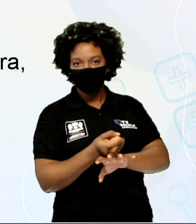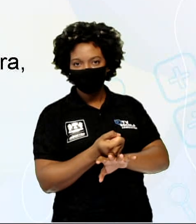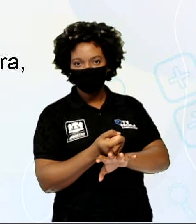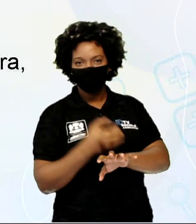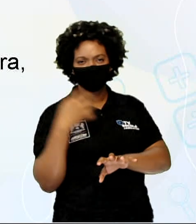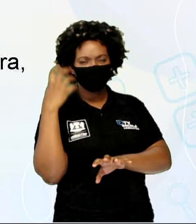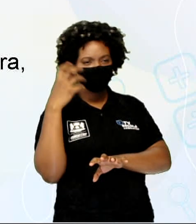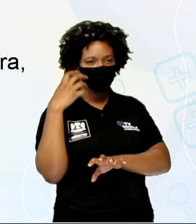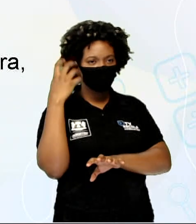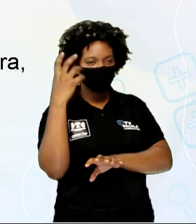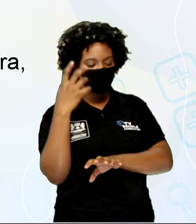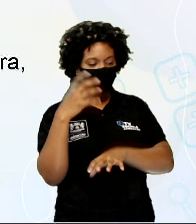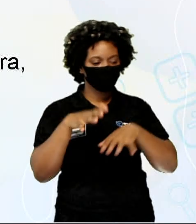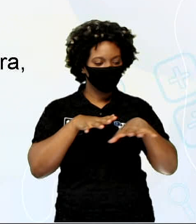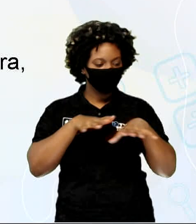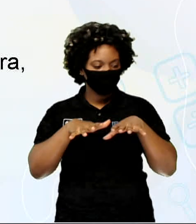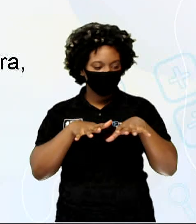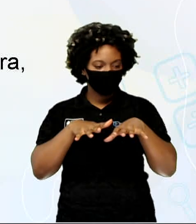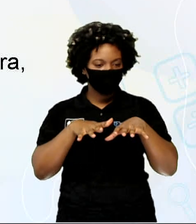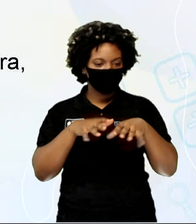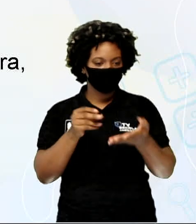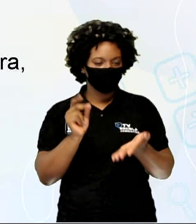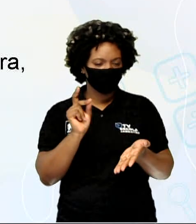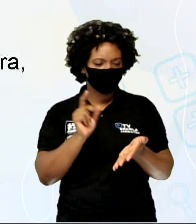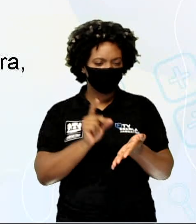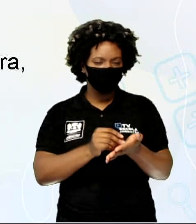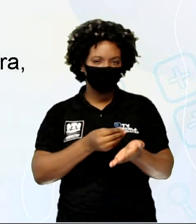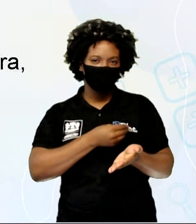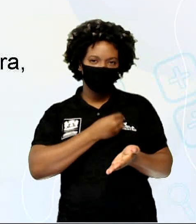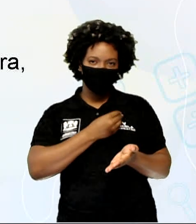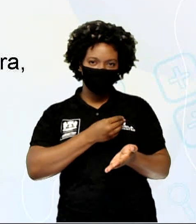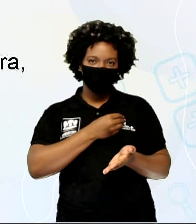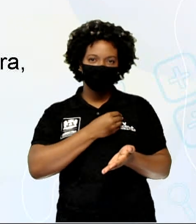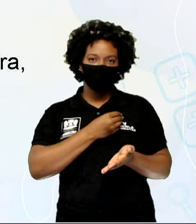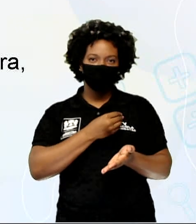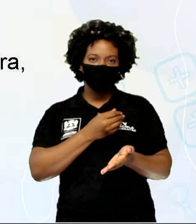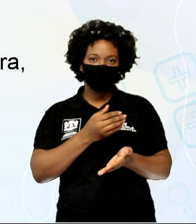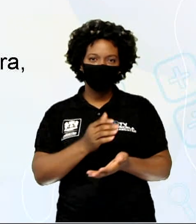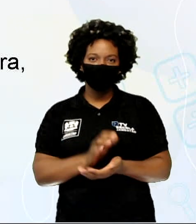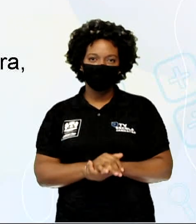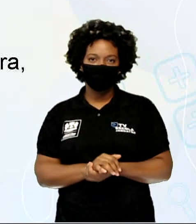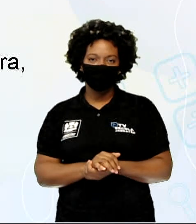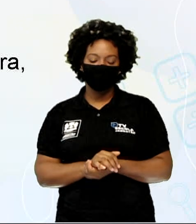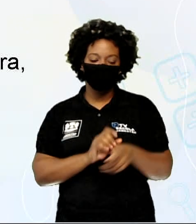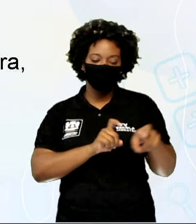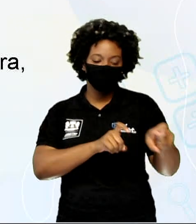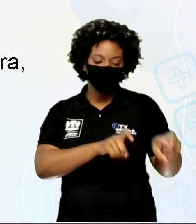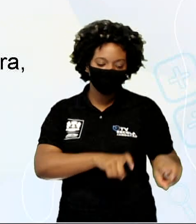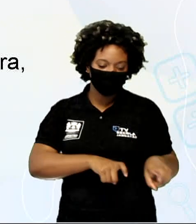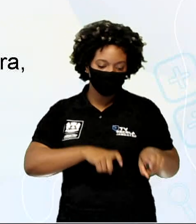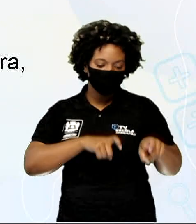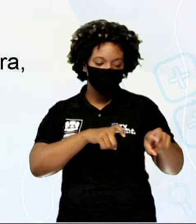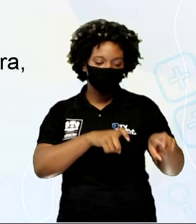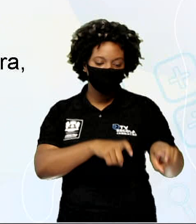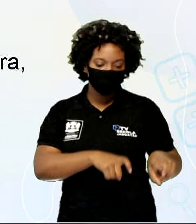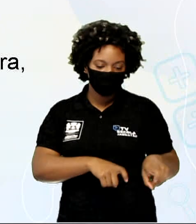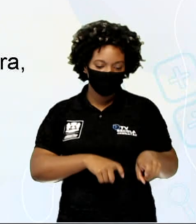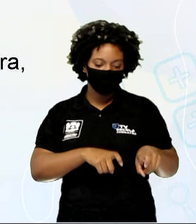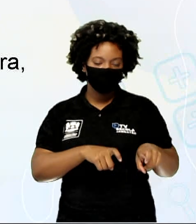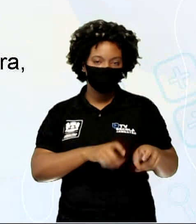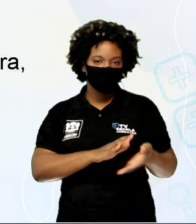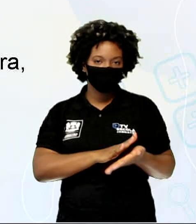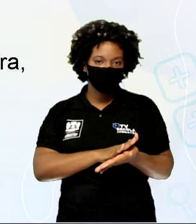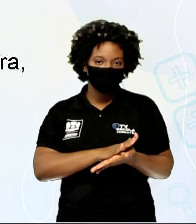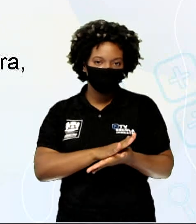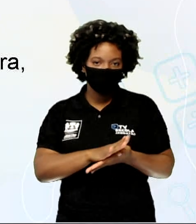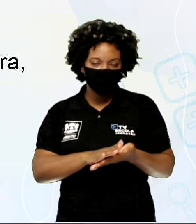canto buliço da vida apertada, da lida apertada, da roça e dos erteios.